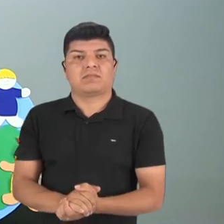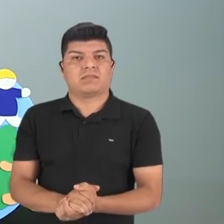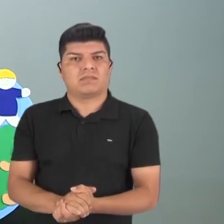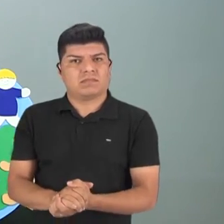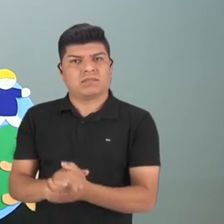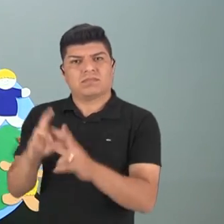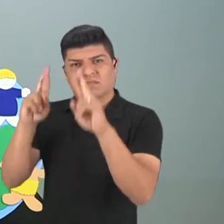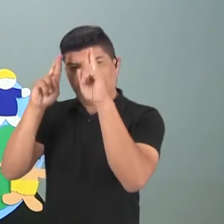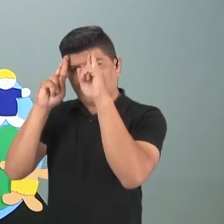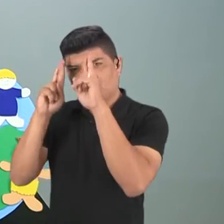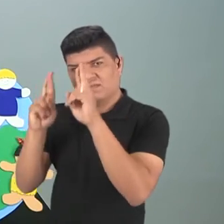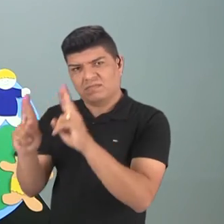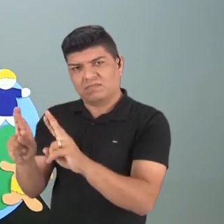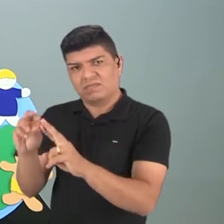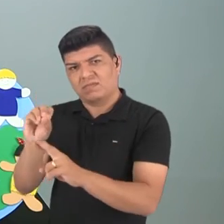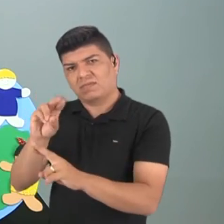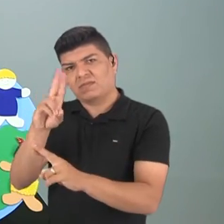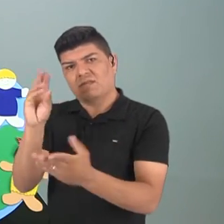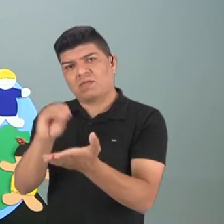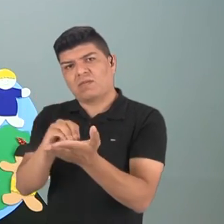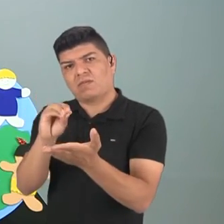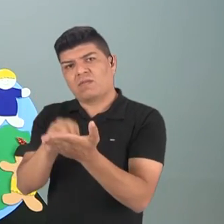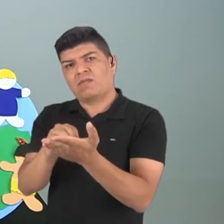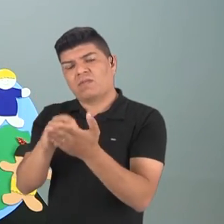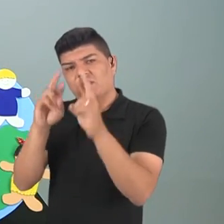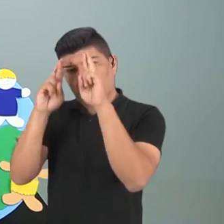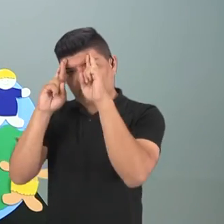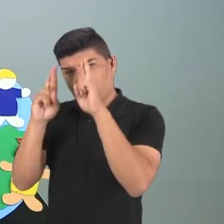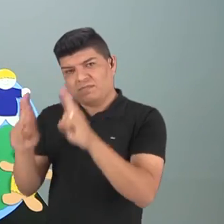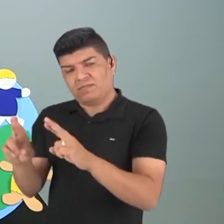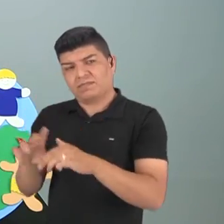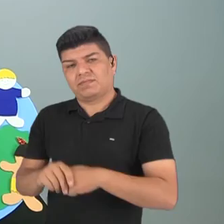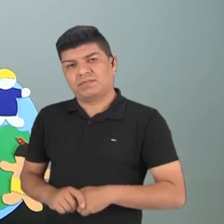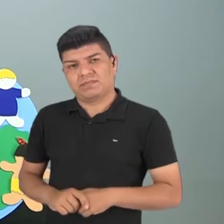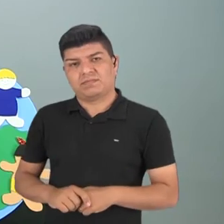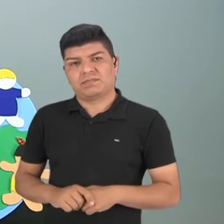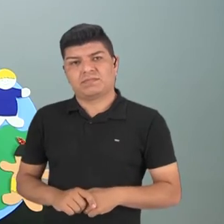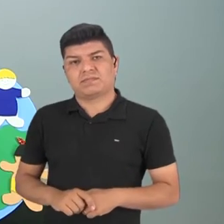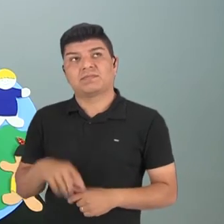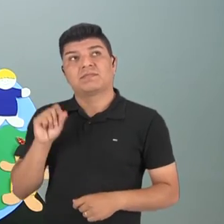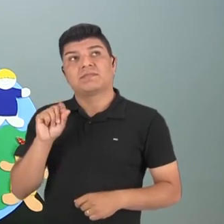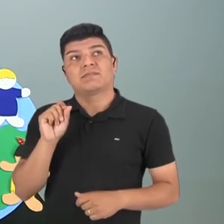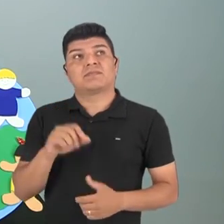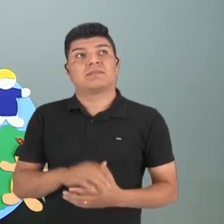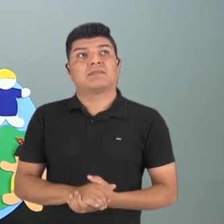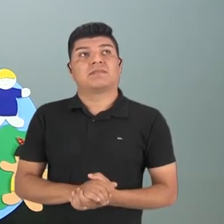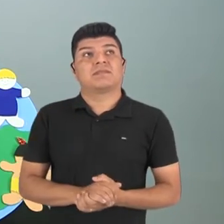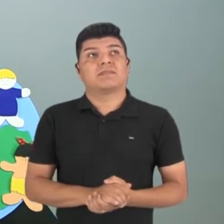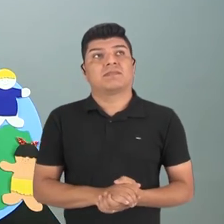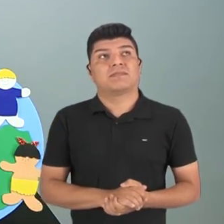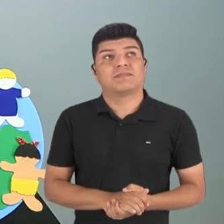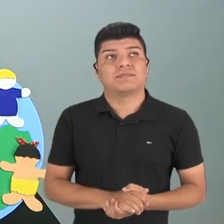Isso é respeito ou é desrespeito? O que você acha? É? Tchan, tchan, tchan,